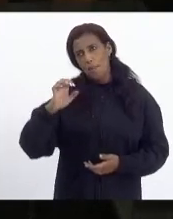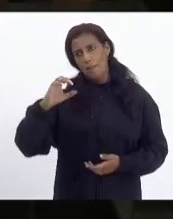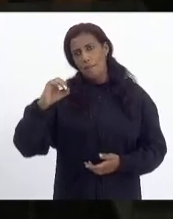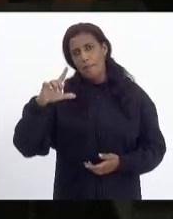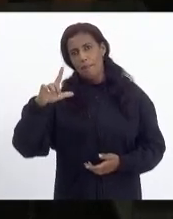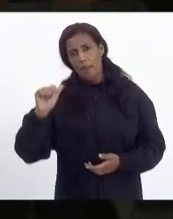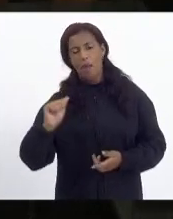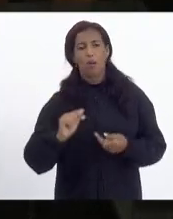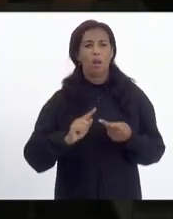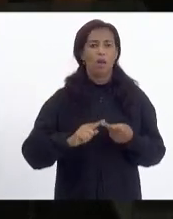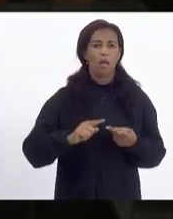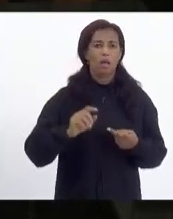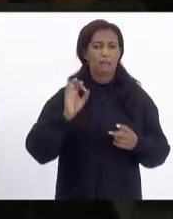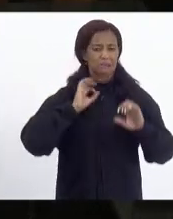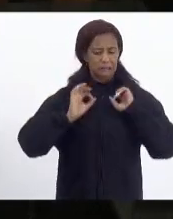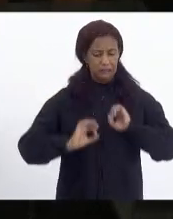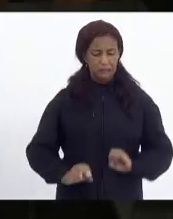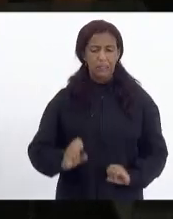Sarampo